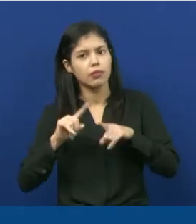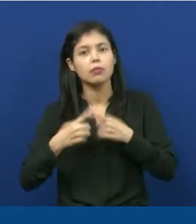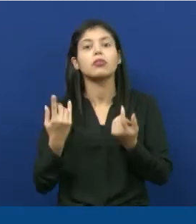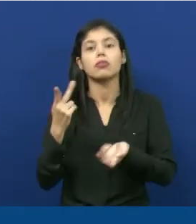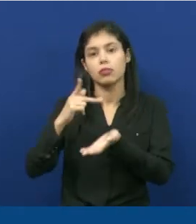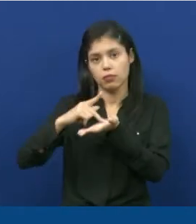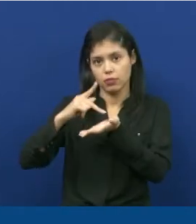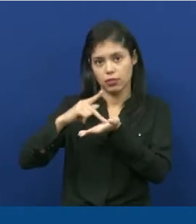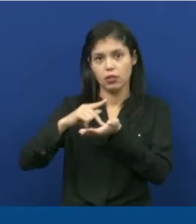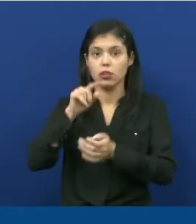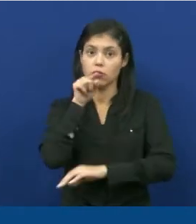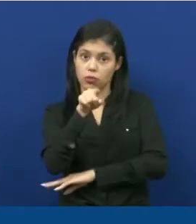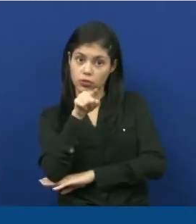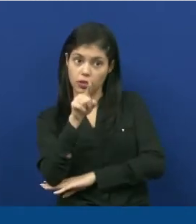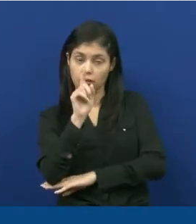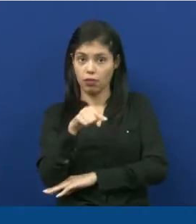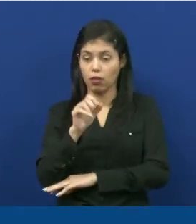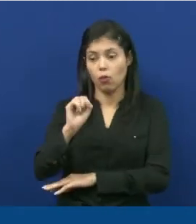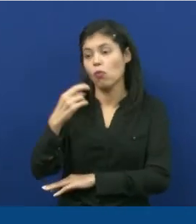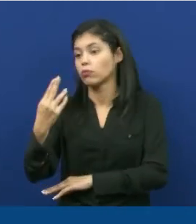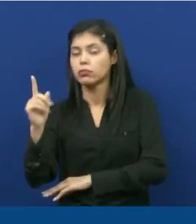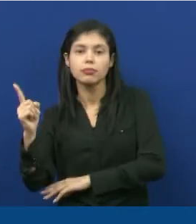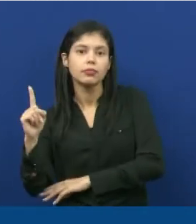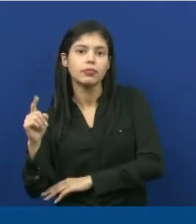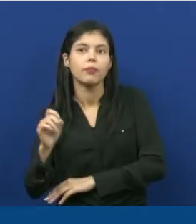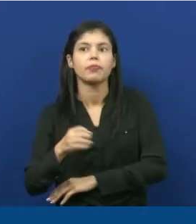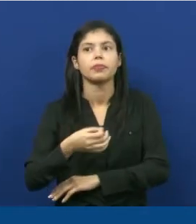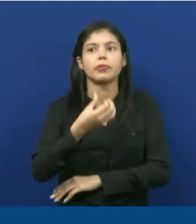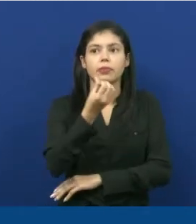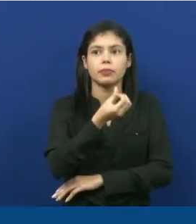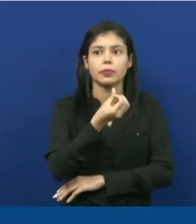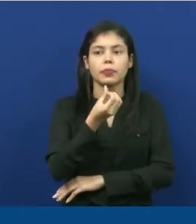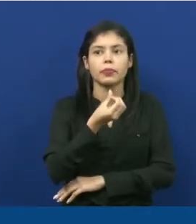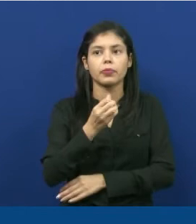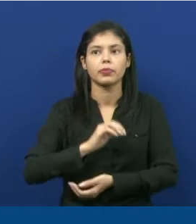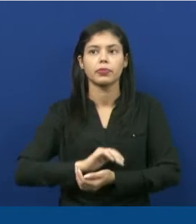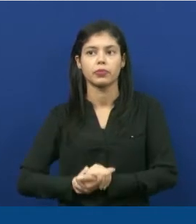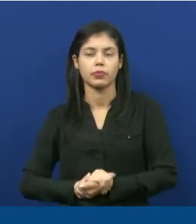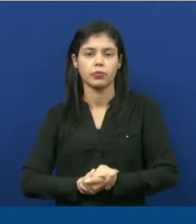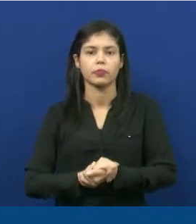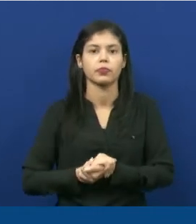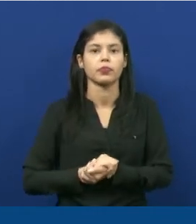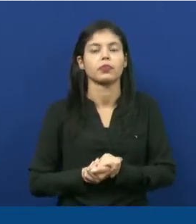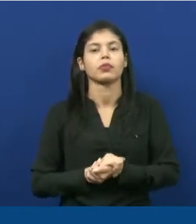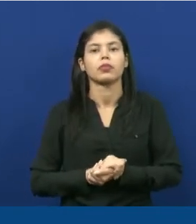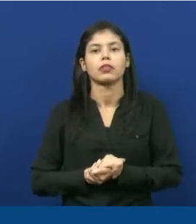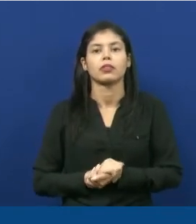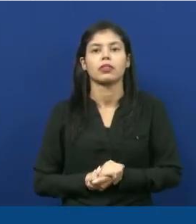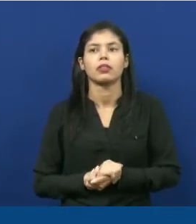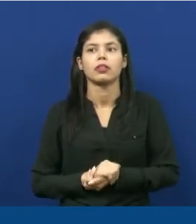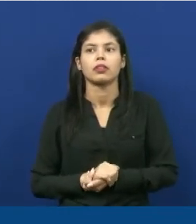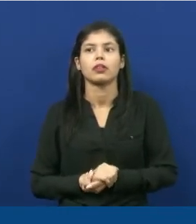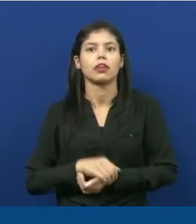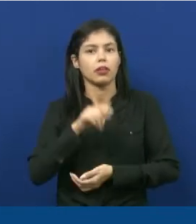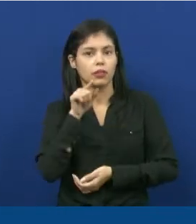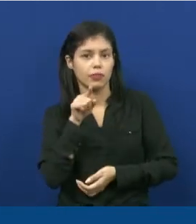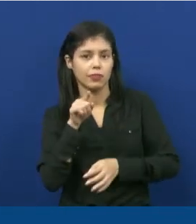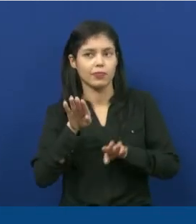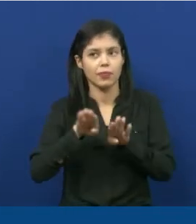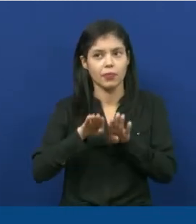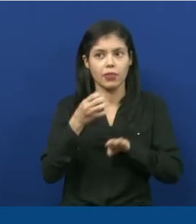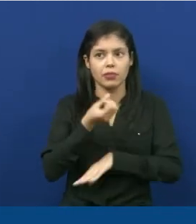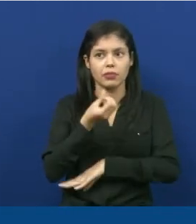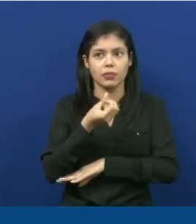na verdade ou você é ou você não é. A frase 6. She is beautiful. Essa aqui também, olha,